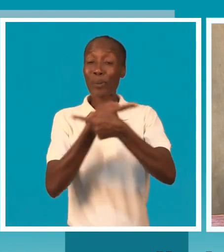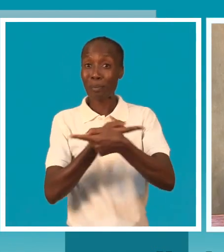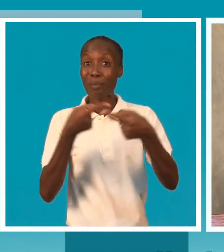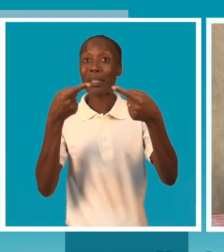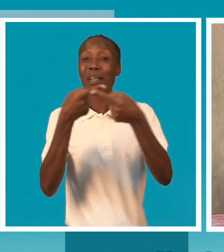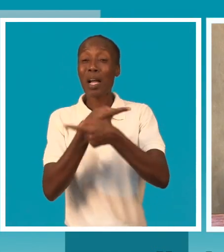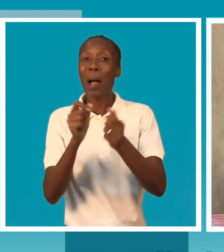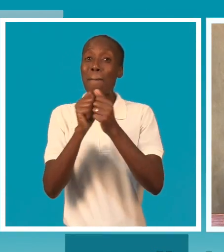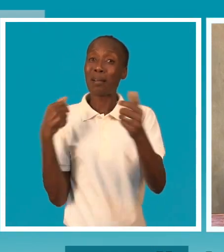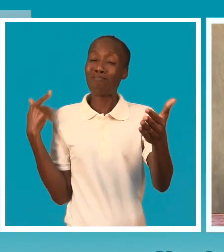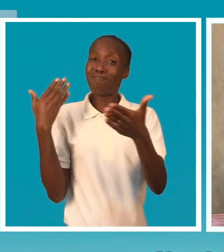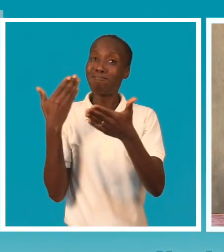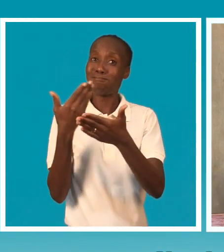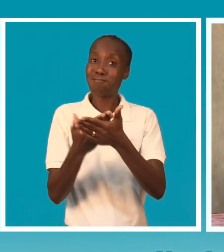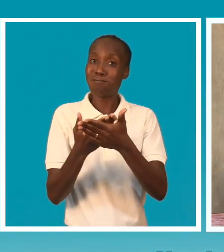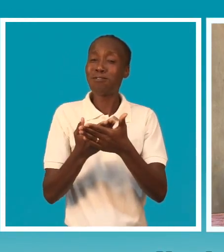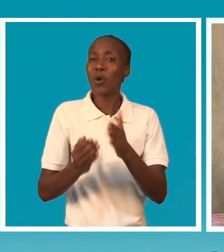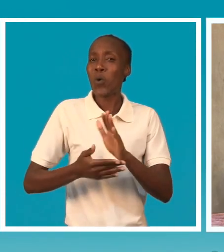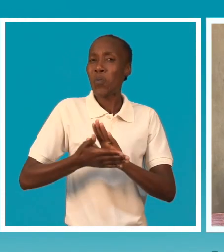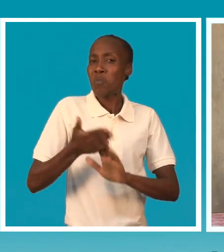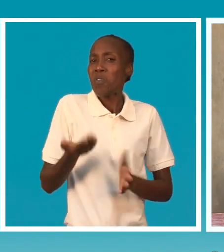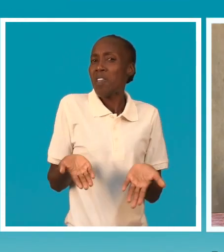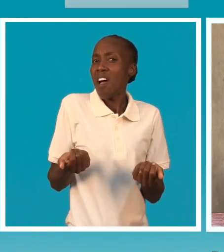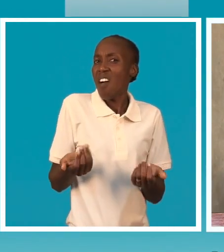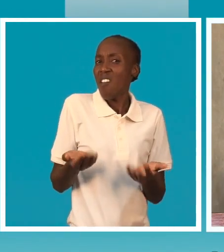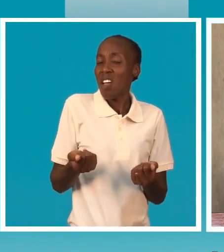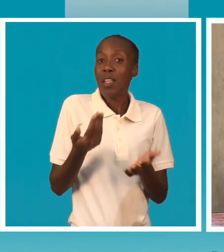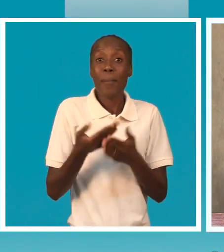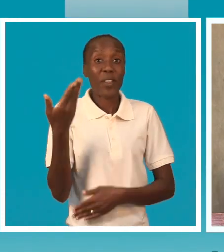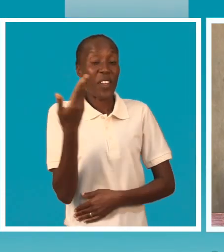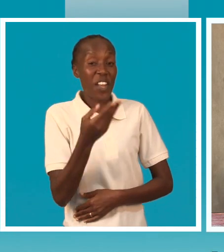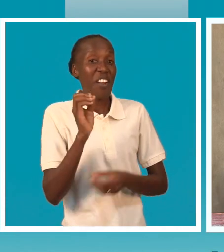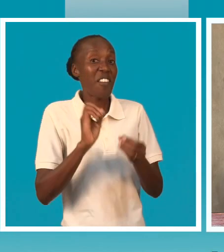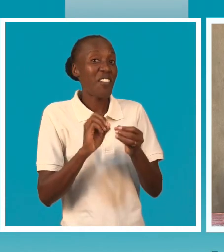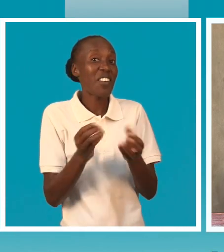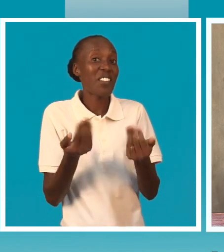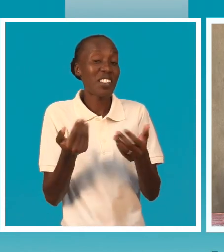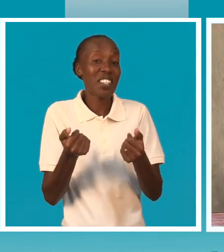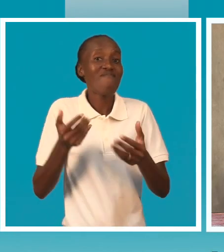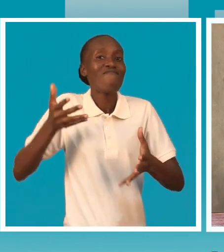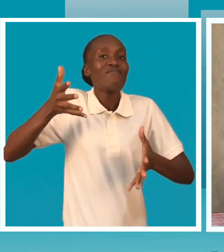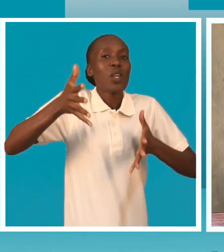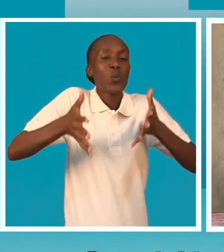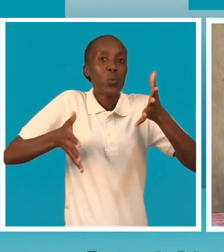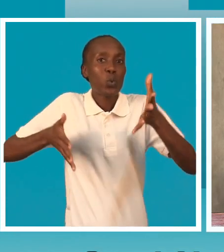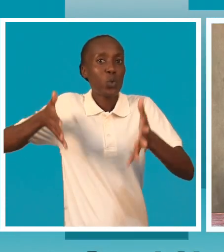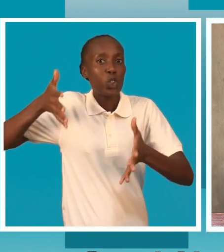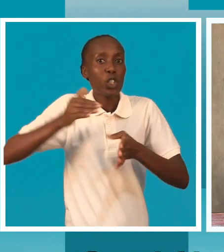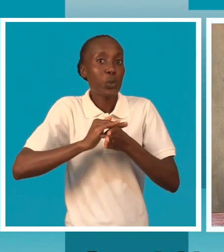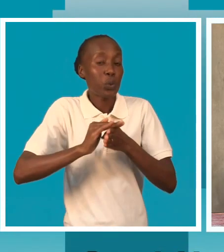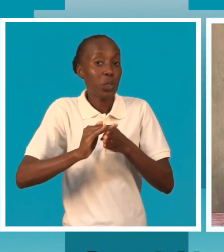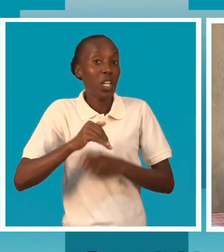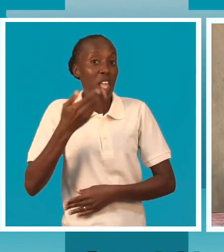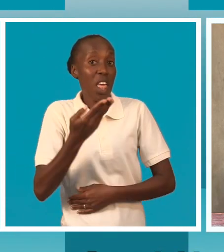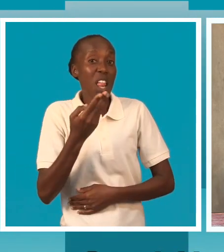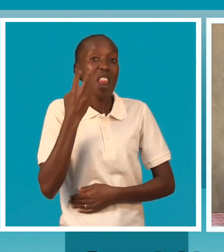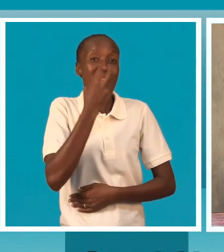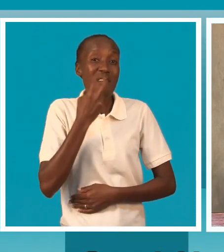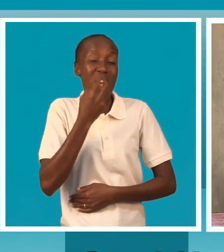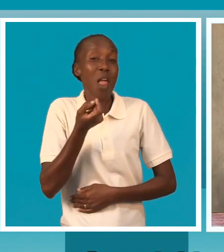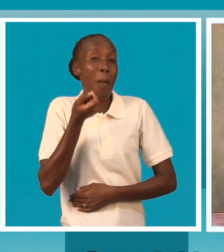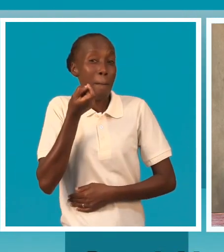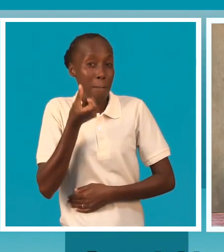mas andar por tempo tem sido fácil, porque ele nos falsa dita através dos gestos. Como ele, ele fala um